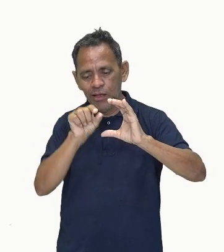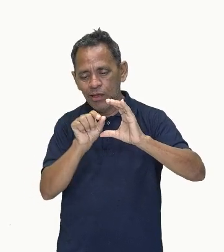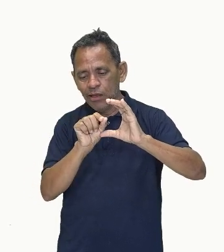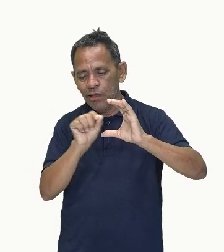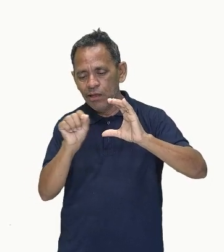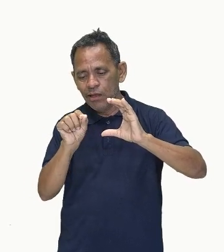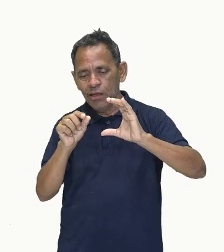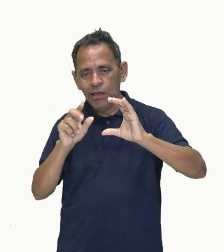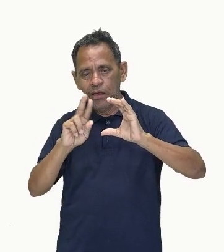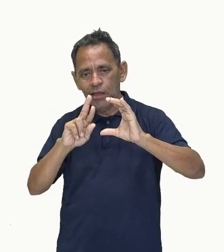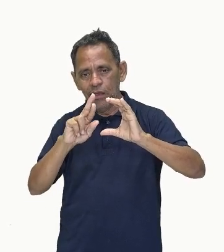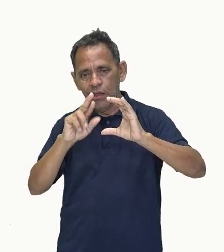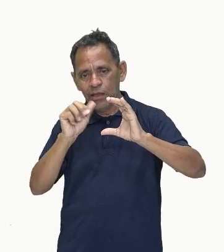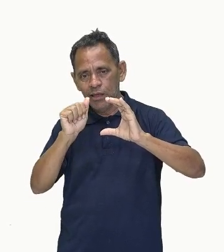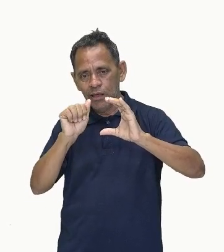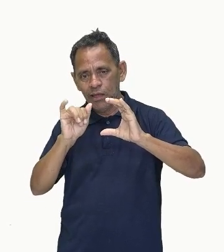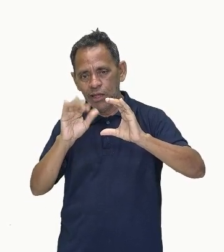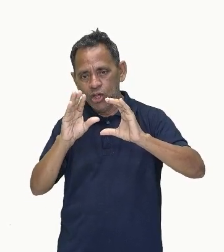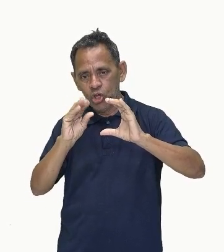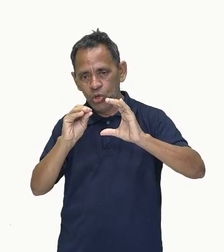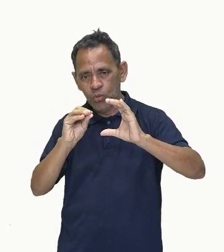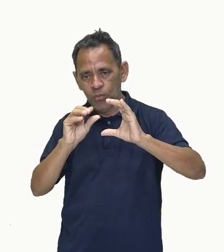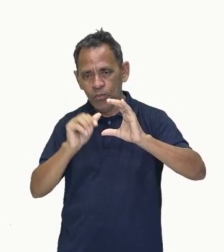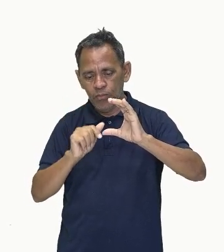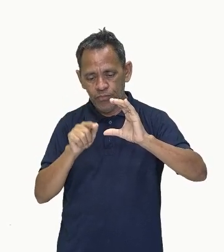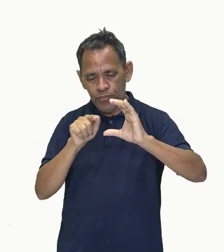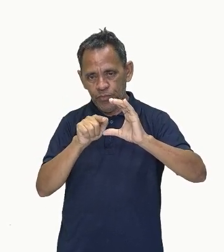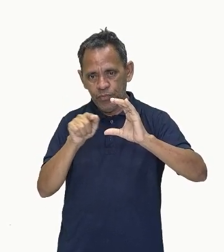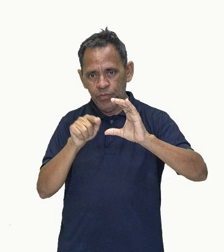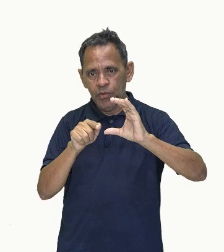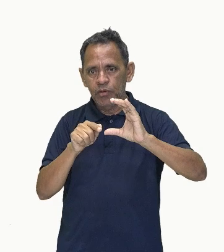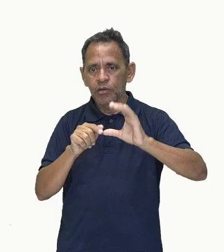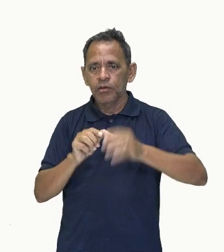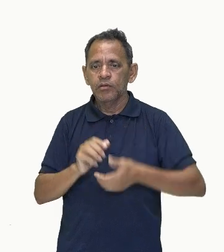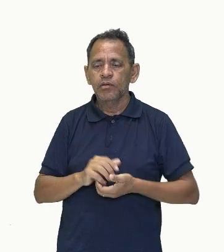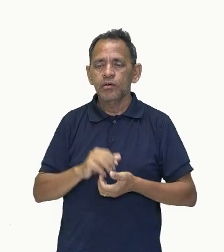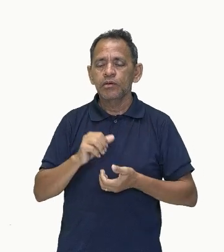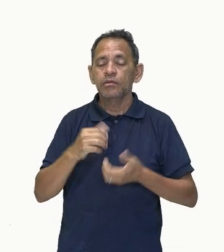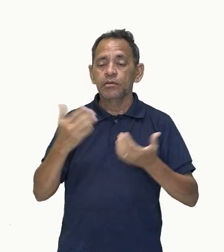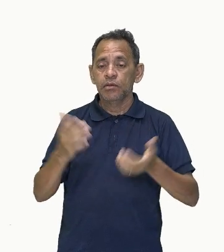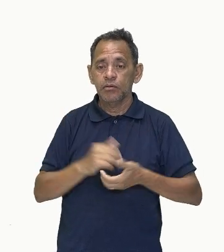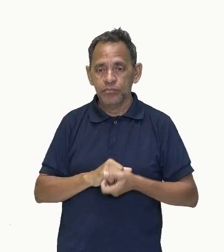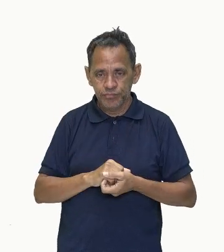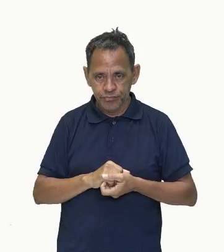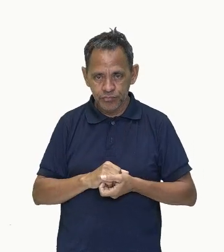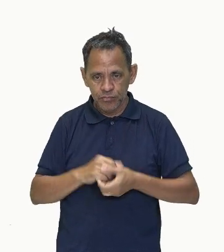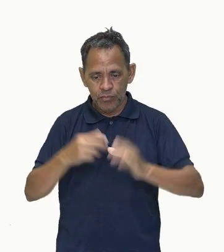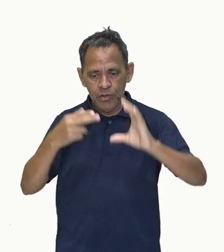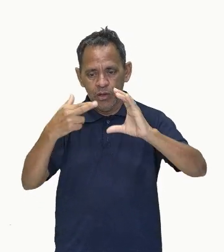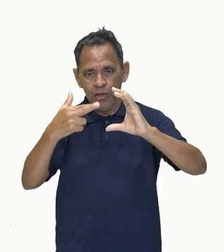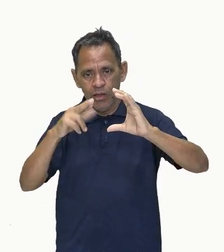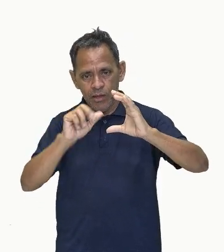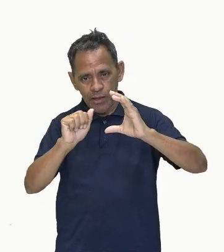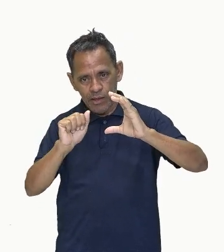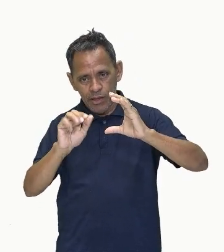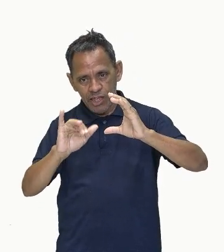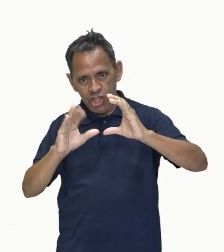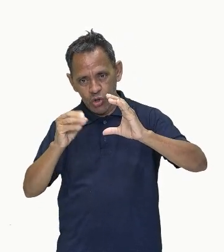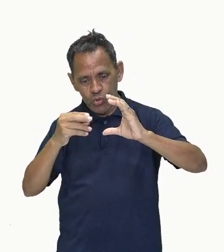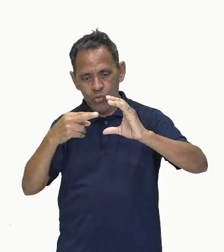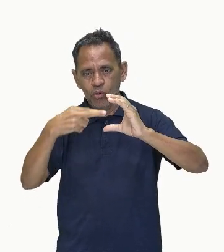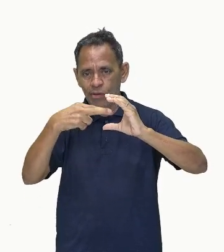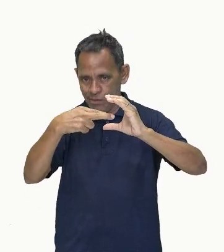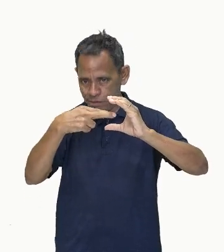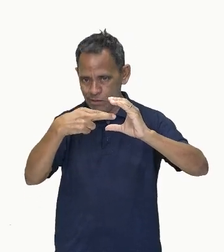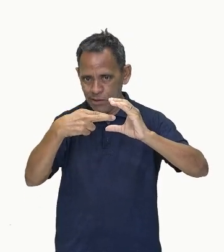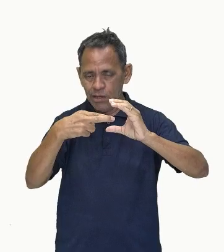tá? Temos o raio. Ou seja, o raio é a metade do diâmetro.